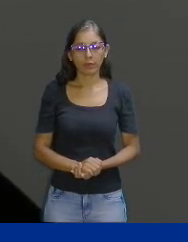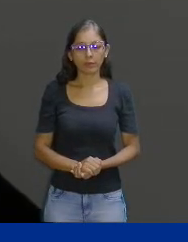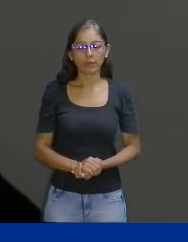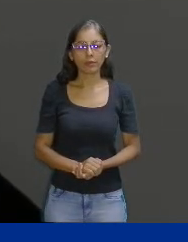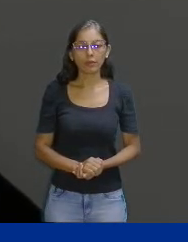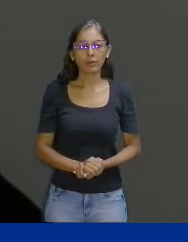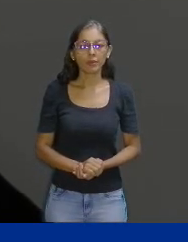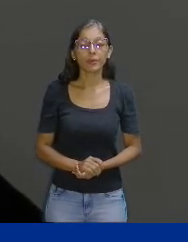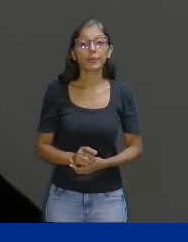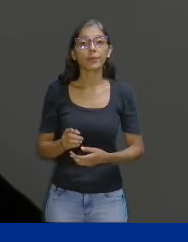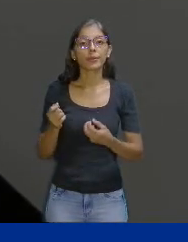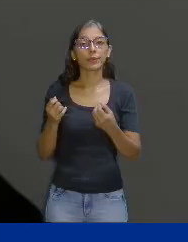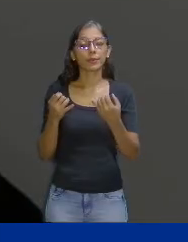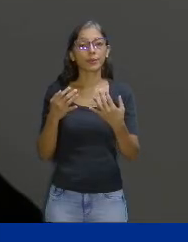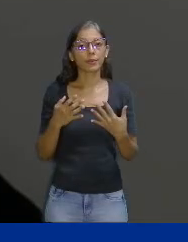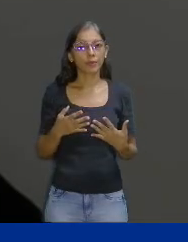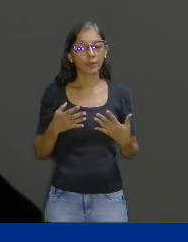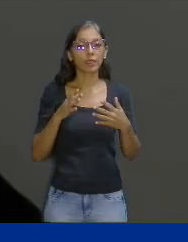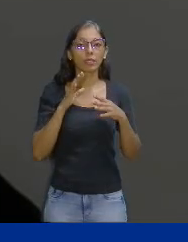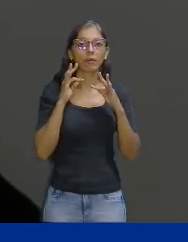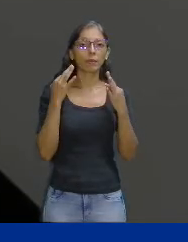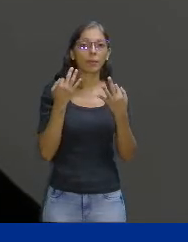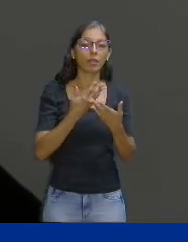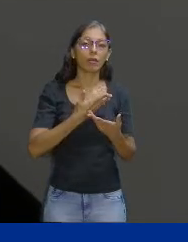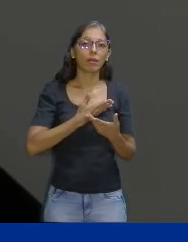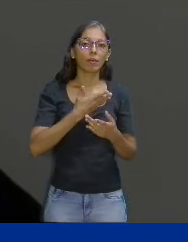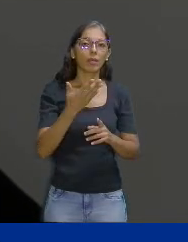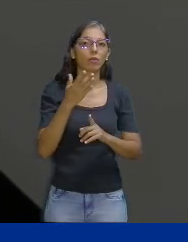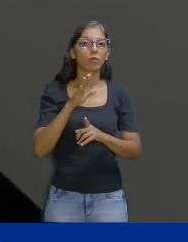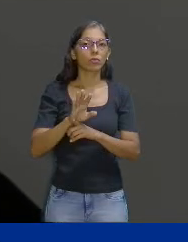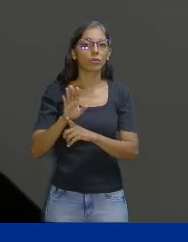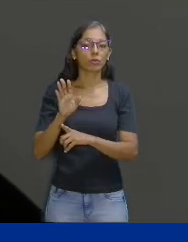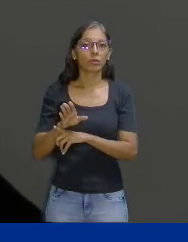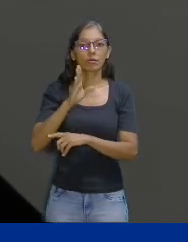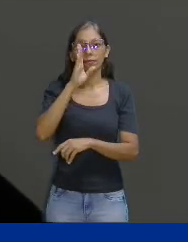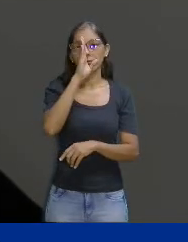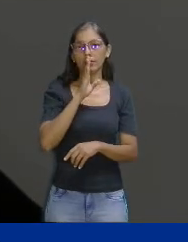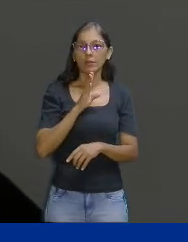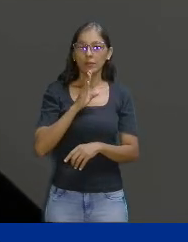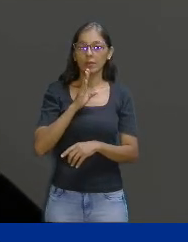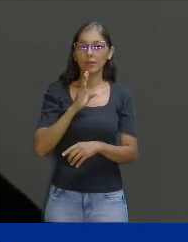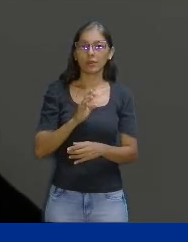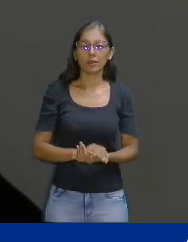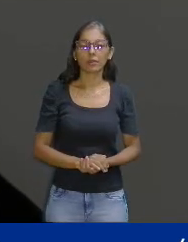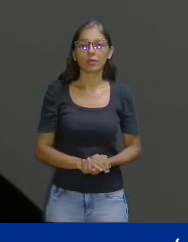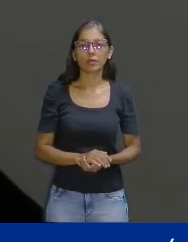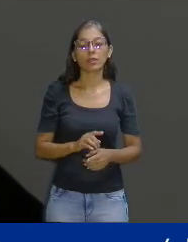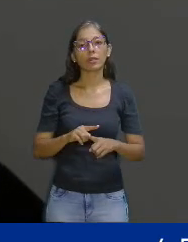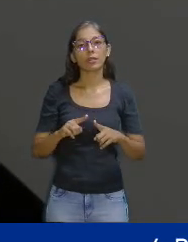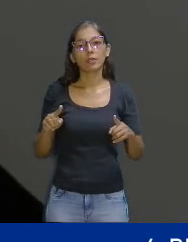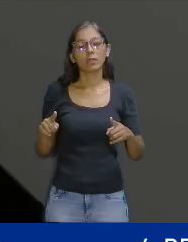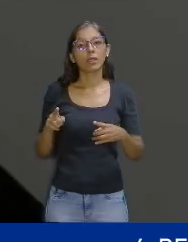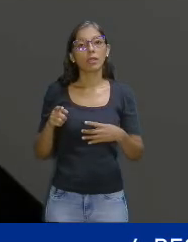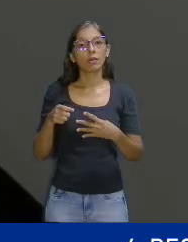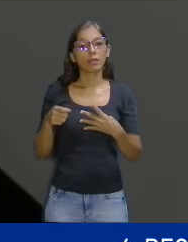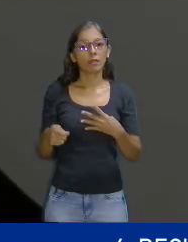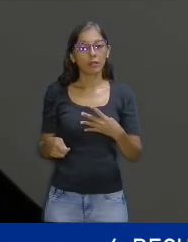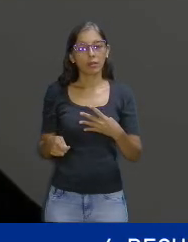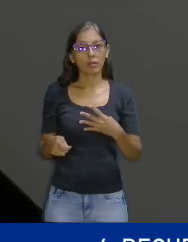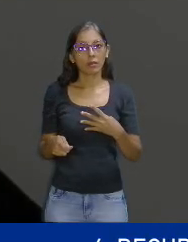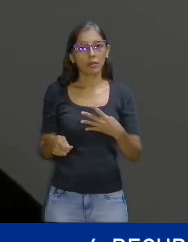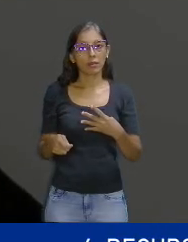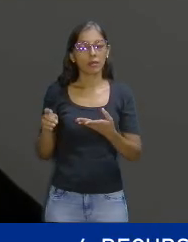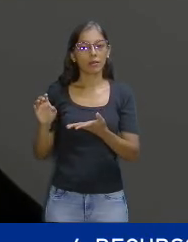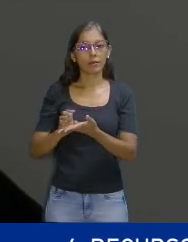maneira gratuita e voluntária por familiares e amigos, não afastam o fundamento da sentença para desaprovar